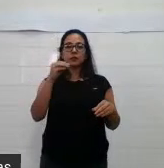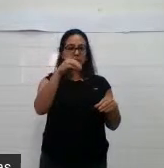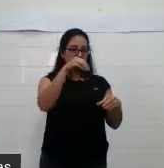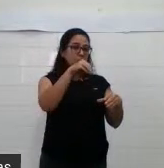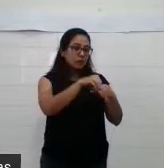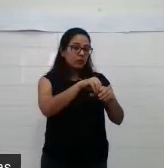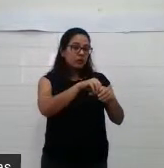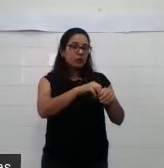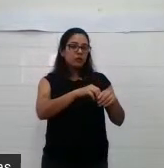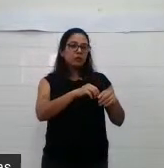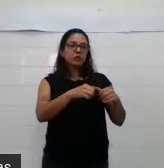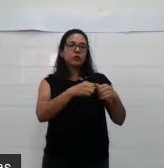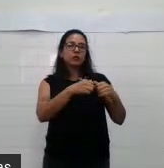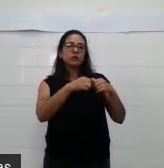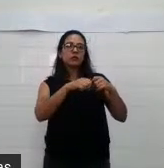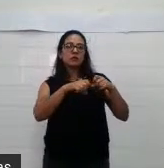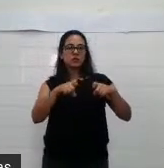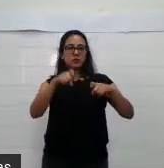sexo único,